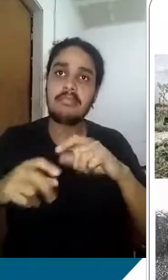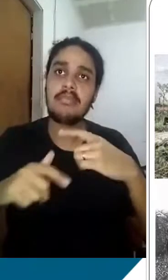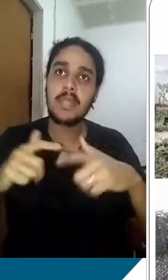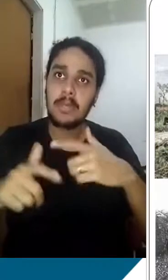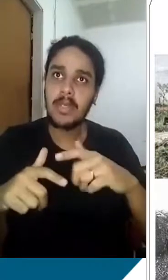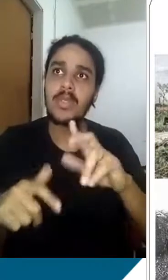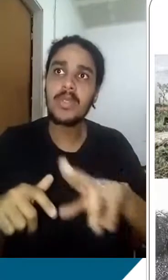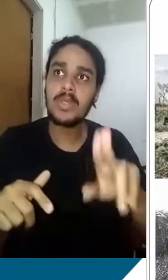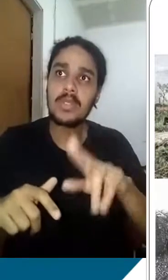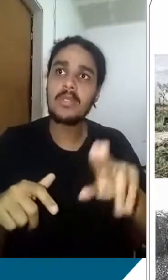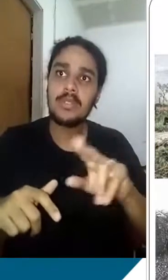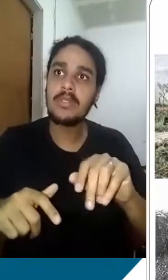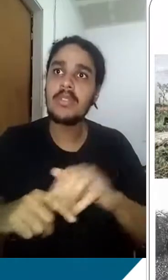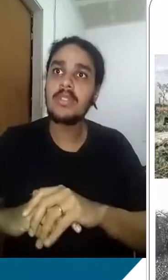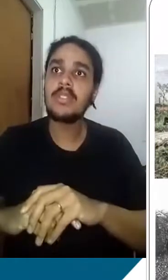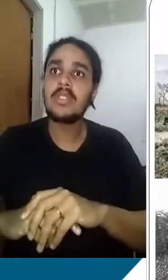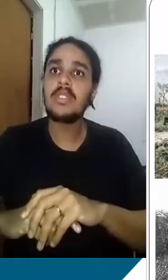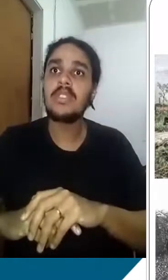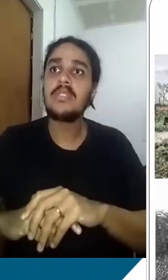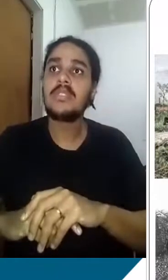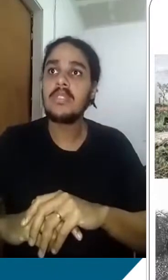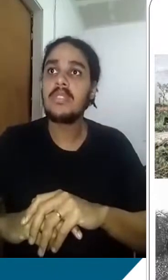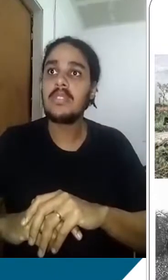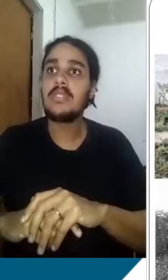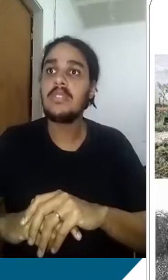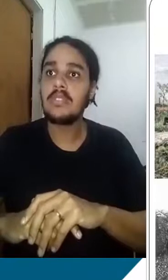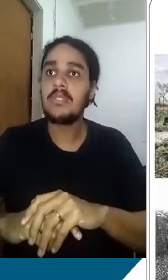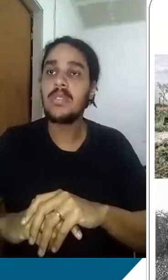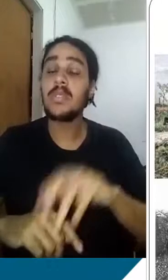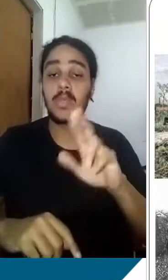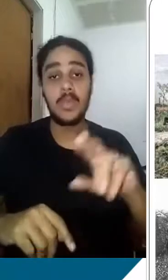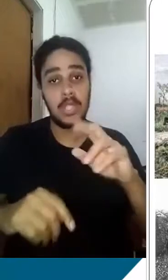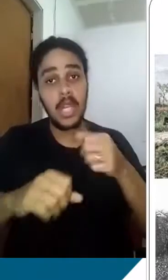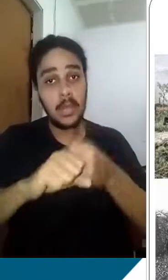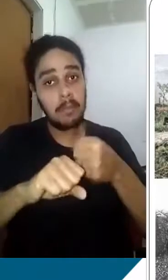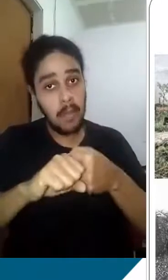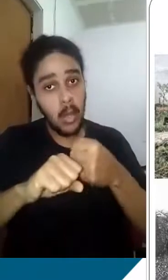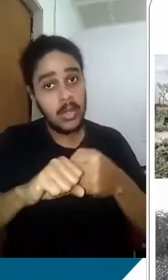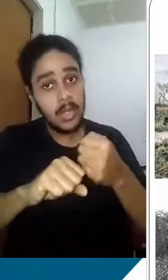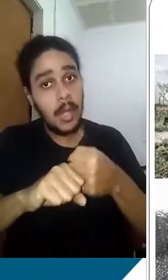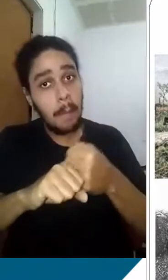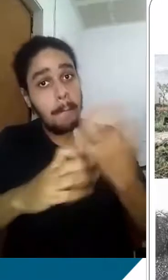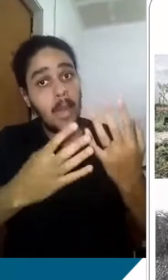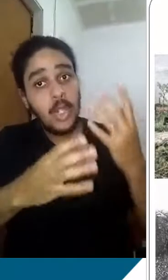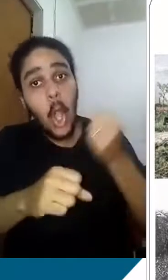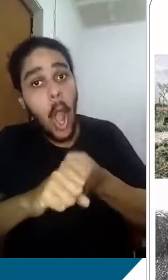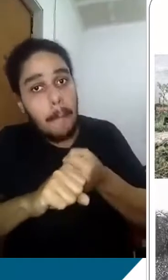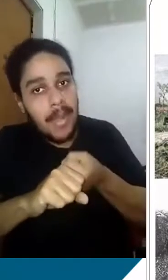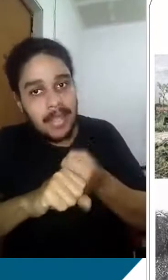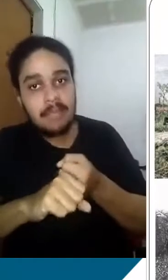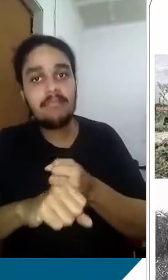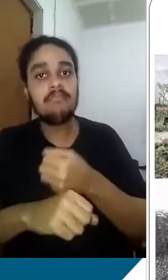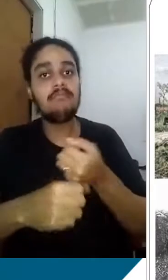ali utilizando técnicas que não são modernas, enfim, uma mão de obra que a gente pode considerar uma mão de obra pouco